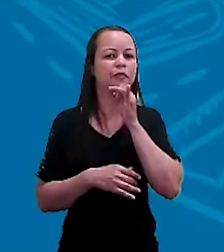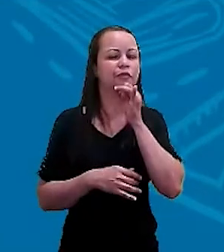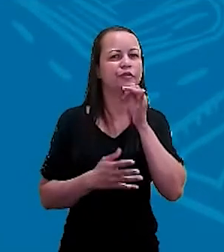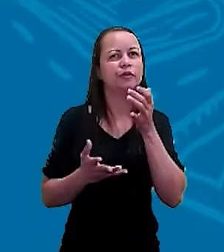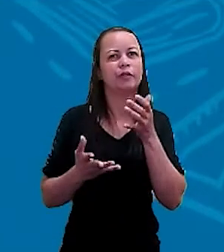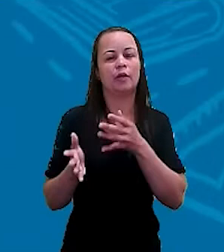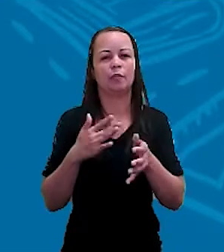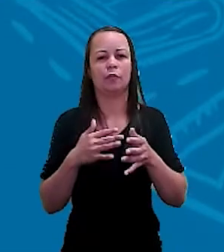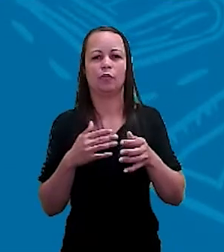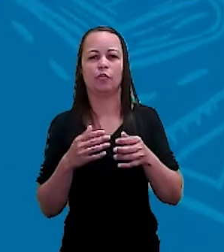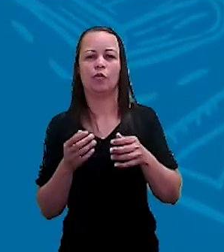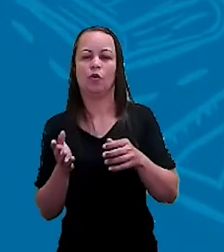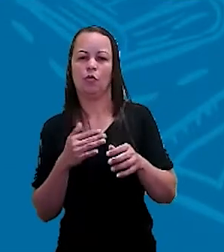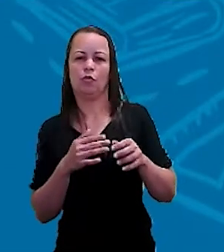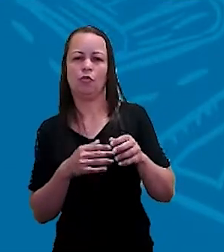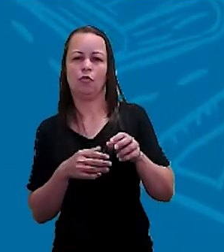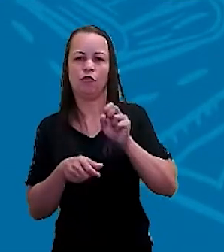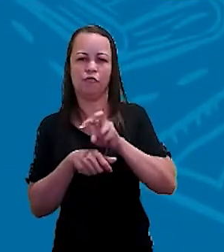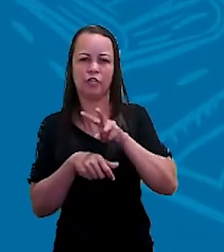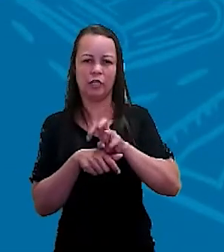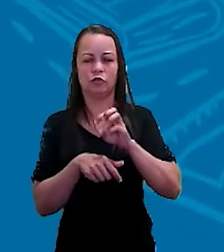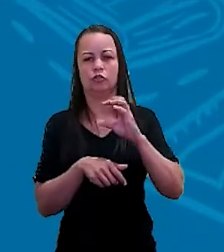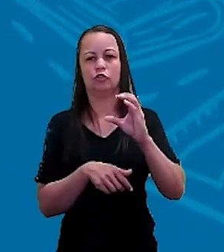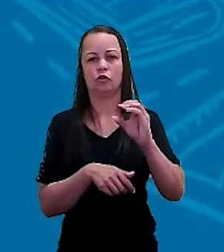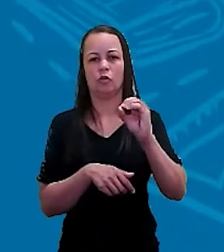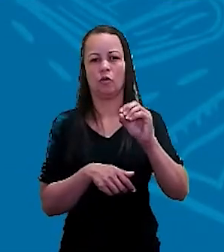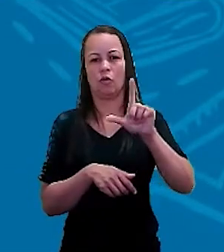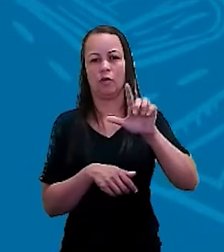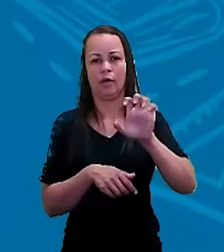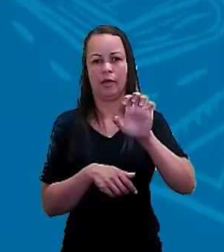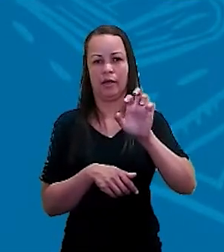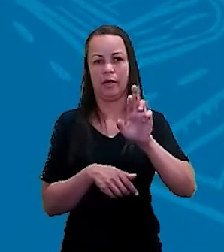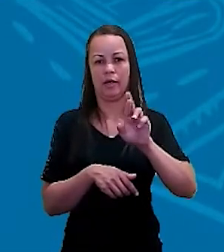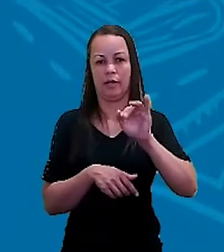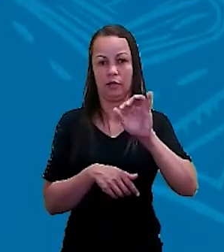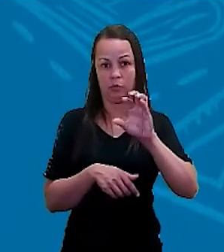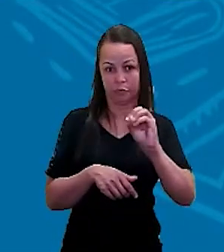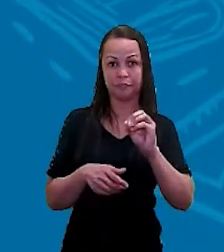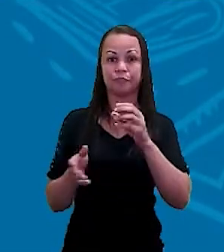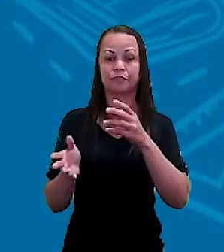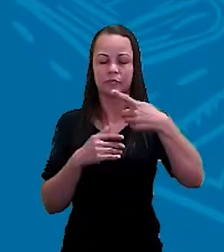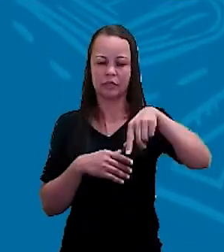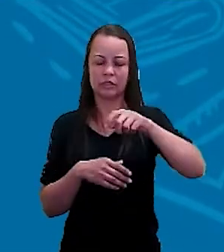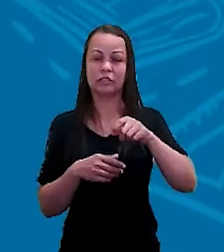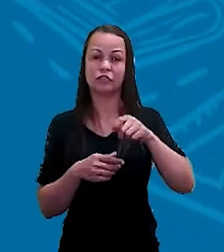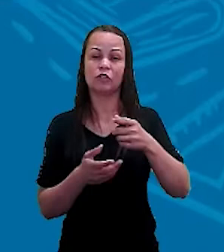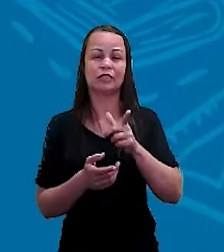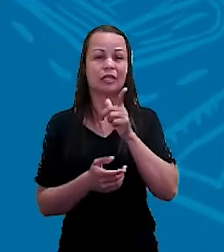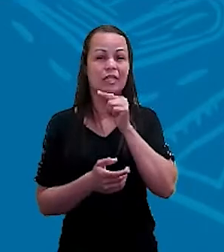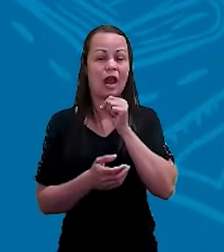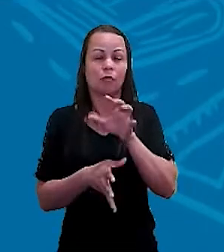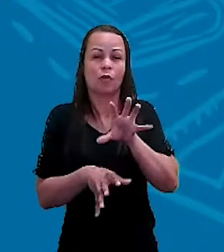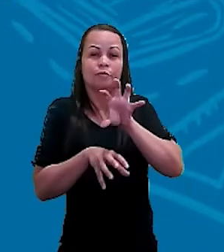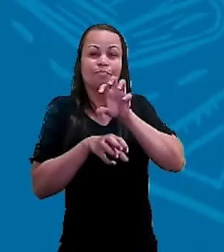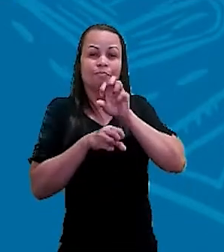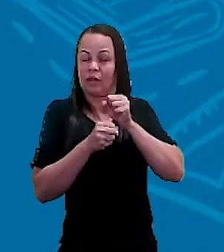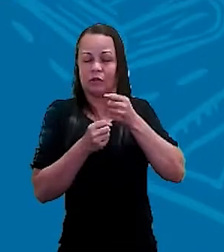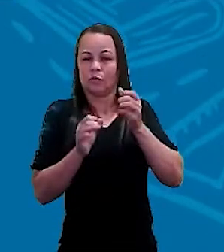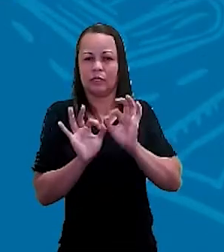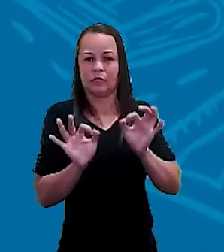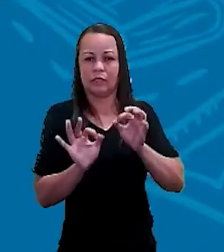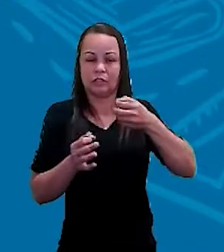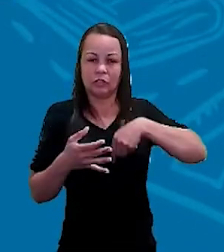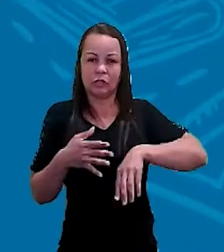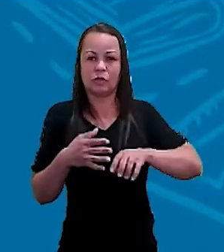o Vibrio colérico pode causar, e aí o que é que pode acontecer com isso? Você deixa de absorver água. Se você deixa de absorver água, você deixa de absorver também eletrólitos, que são